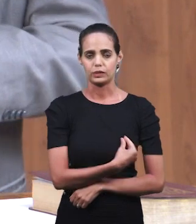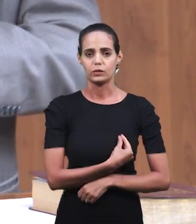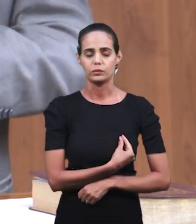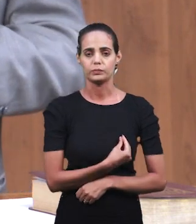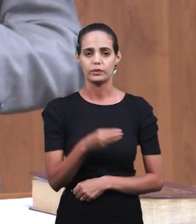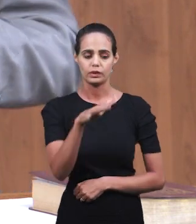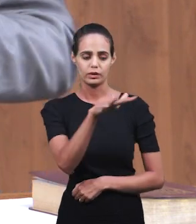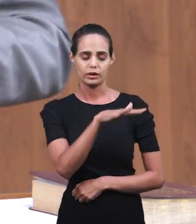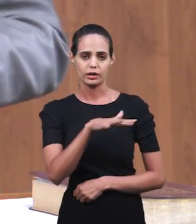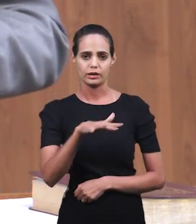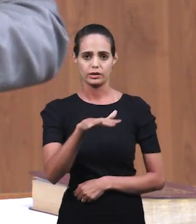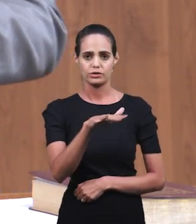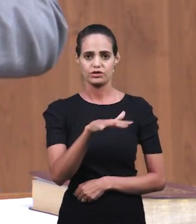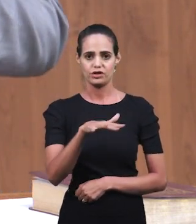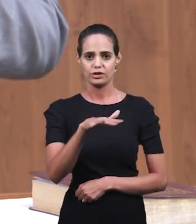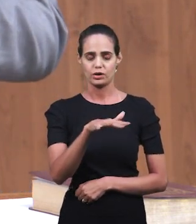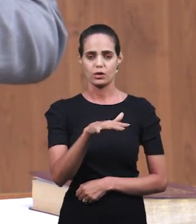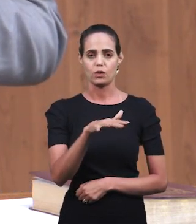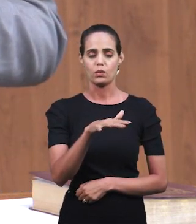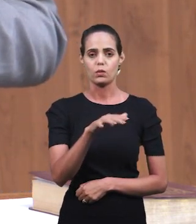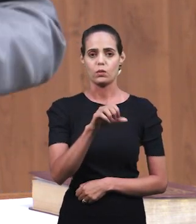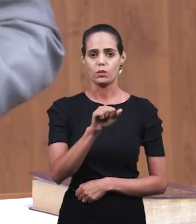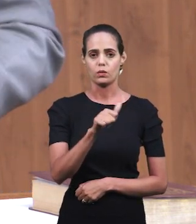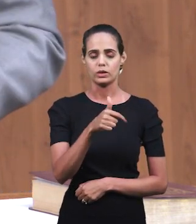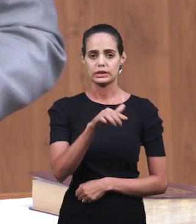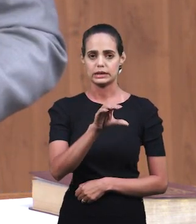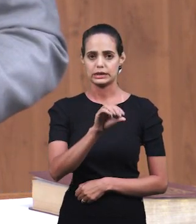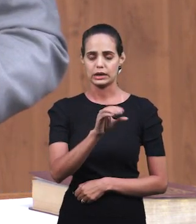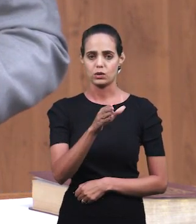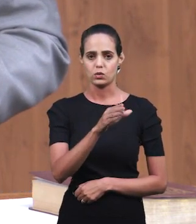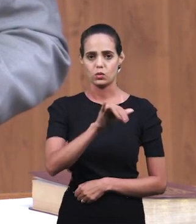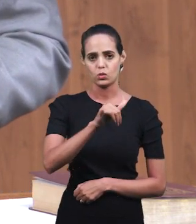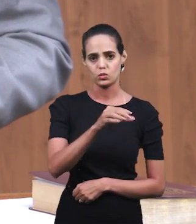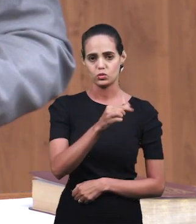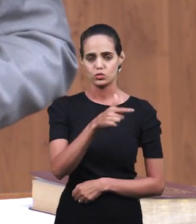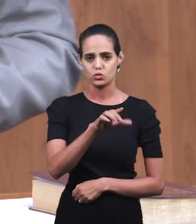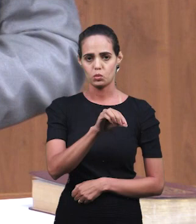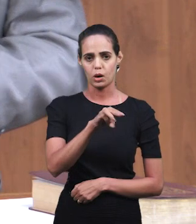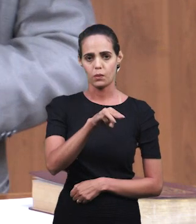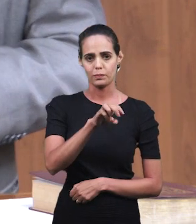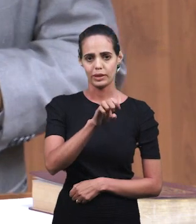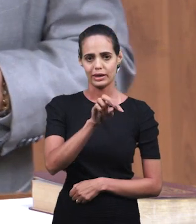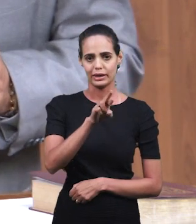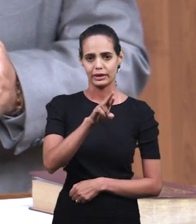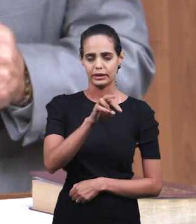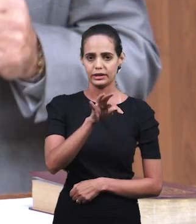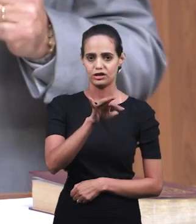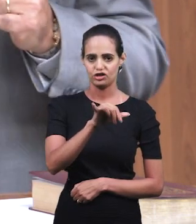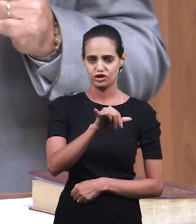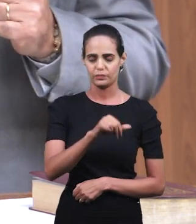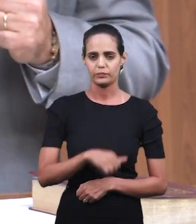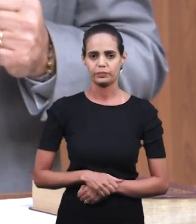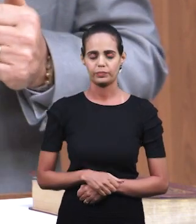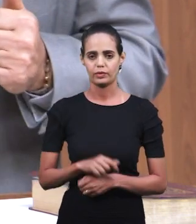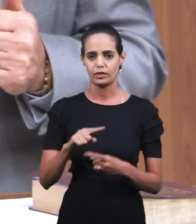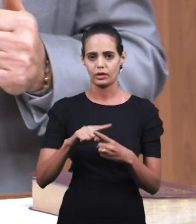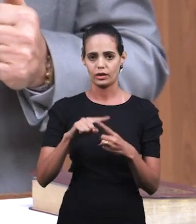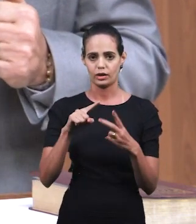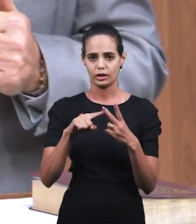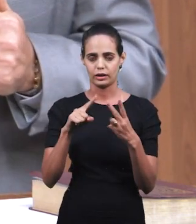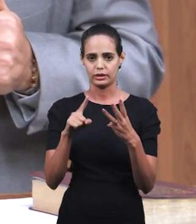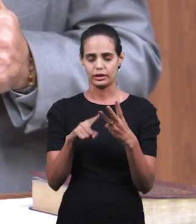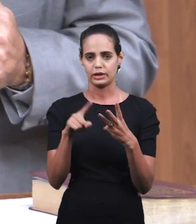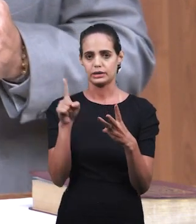região São João do Meriti, os jovens Daniel Fajoli Prus, a jovem